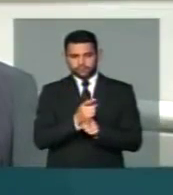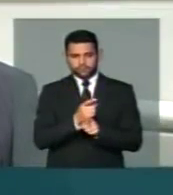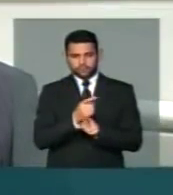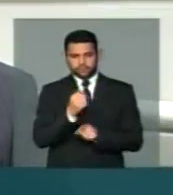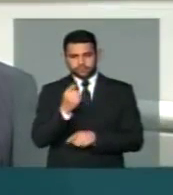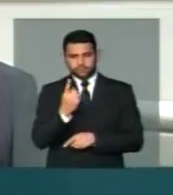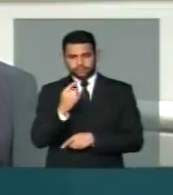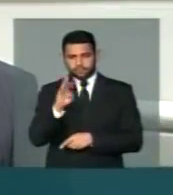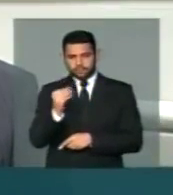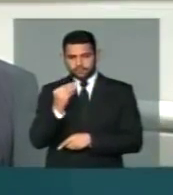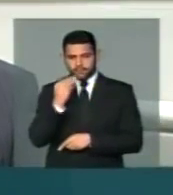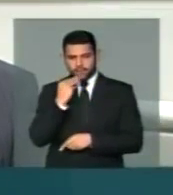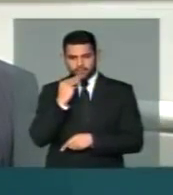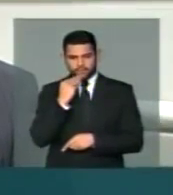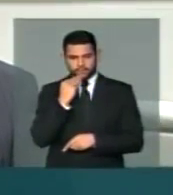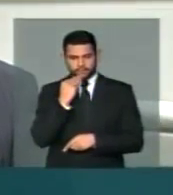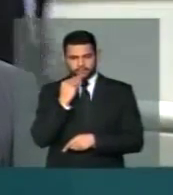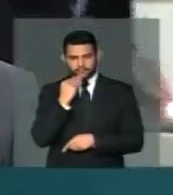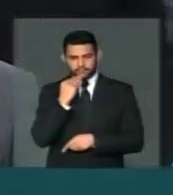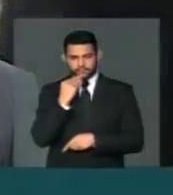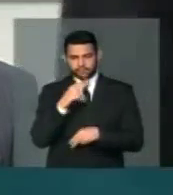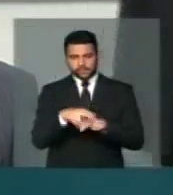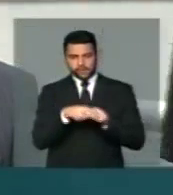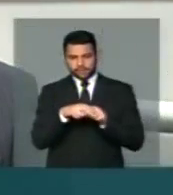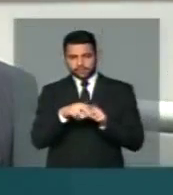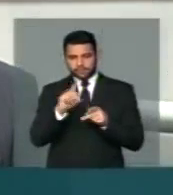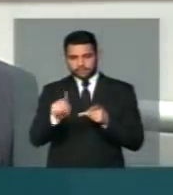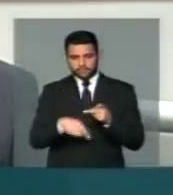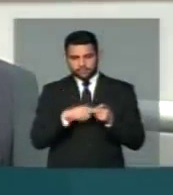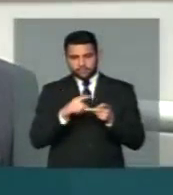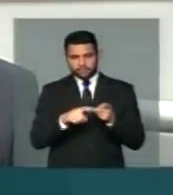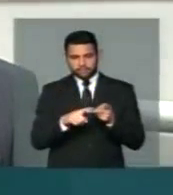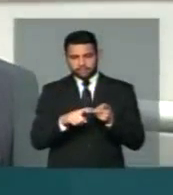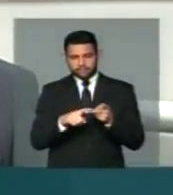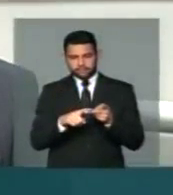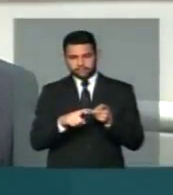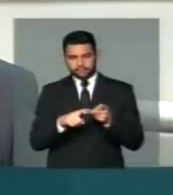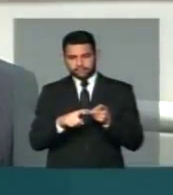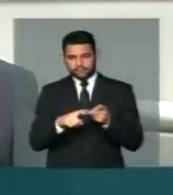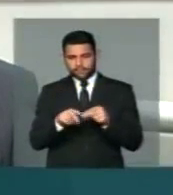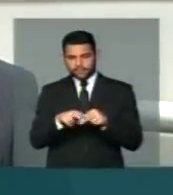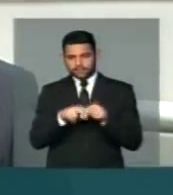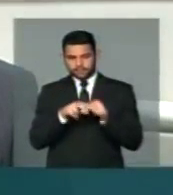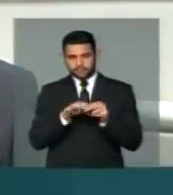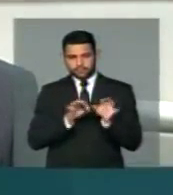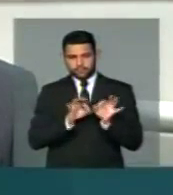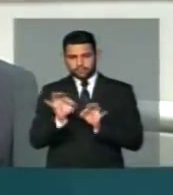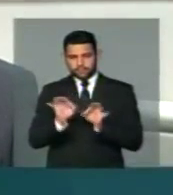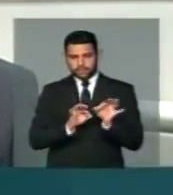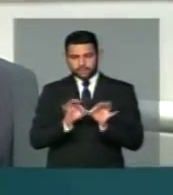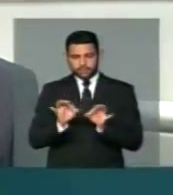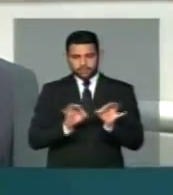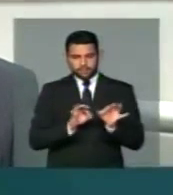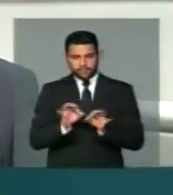de 1 bilhão. E justamente decorrente da questão do